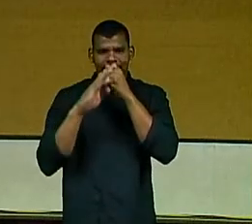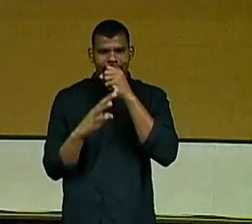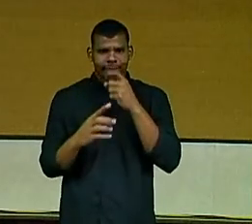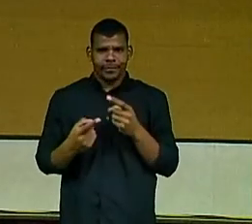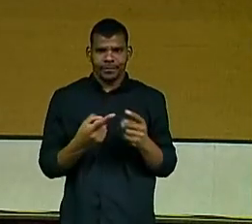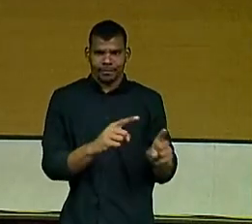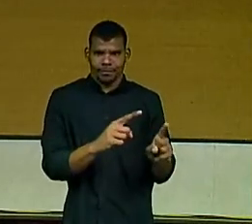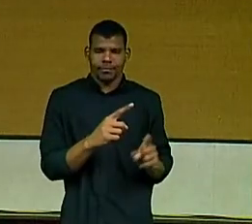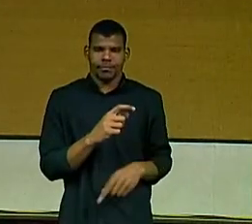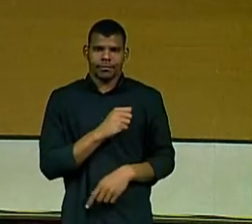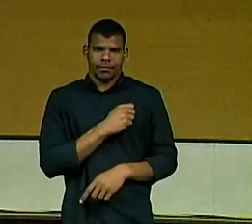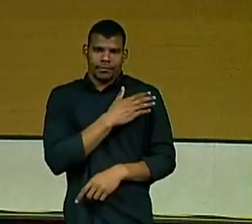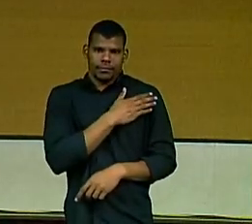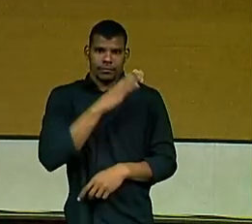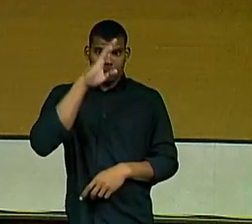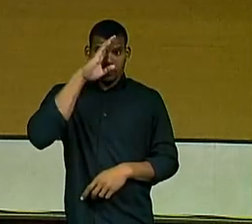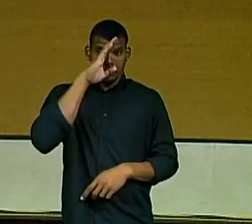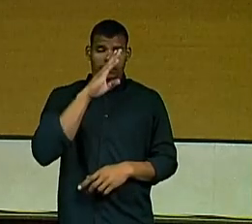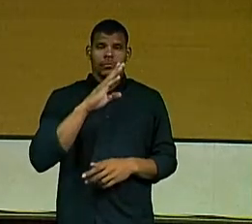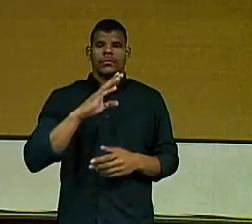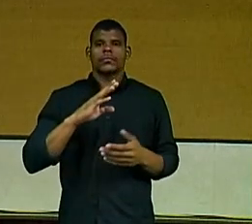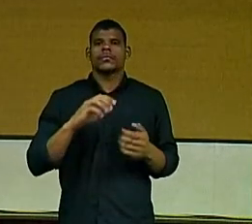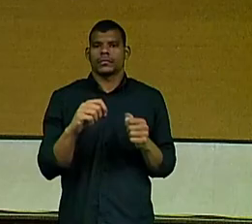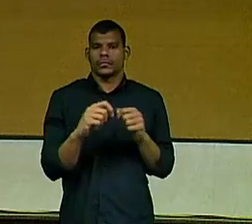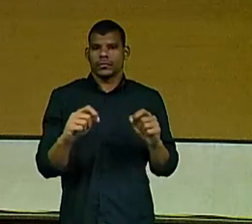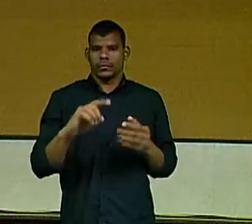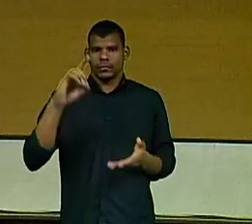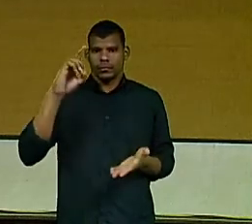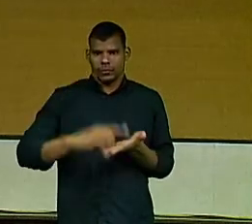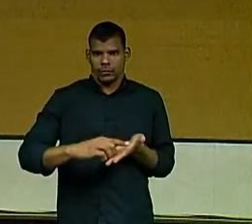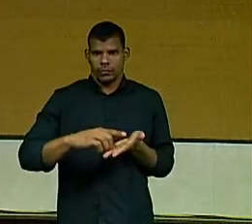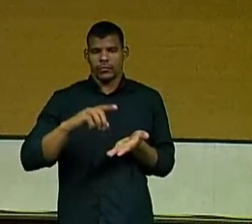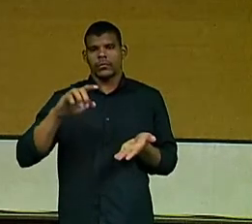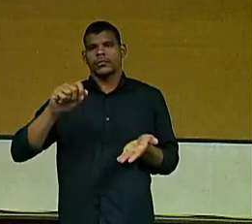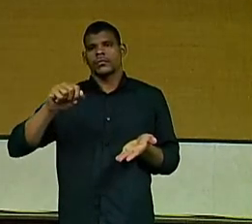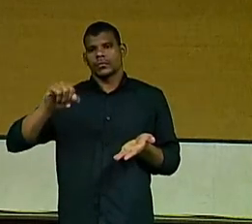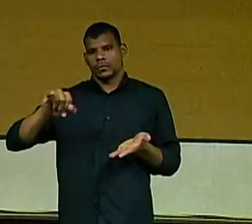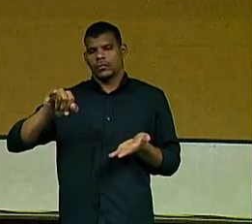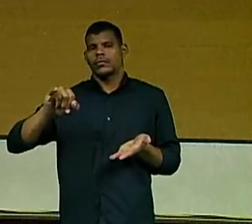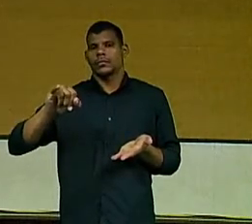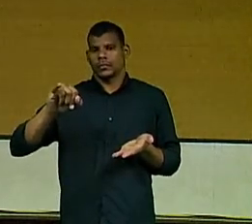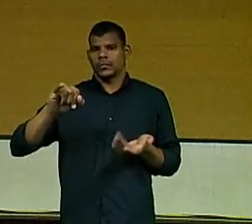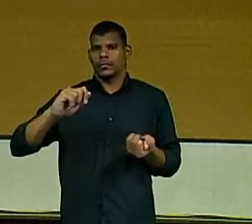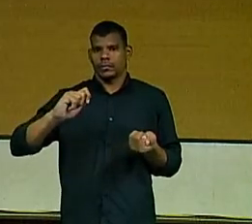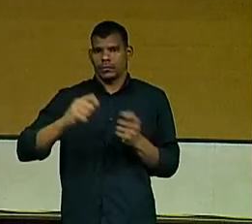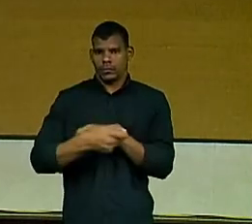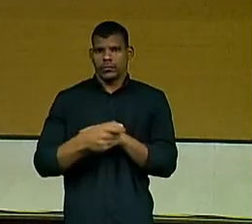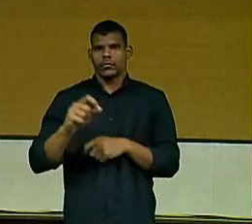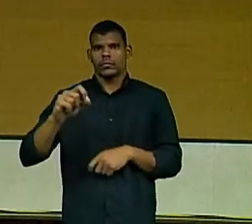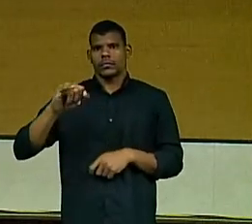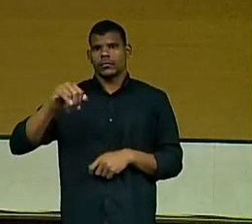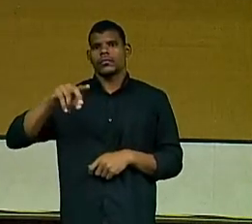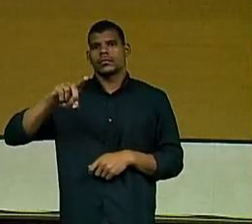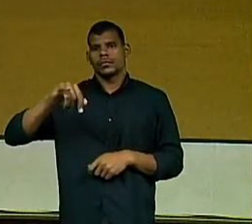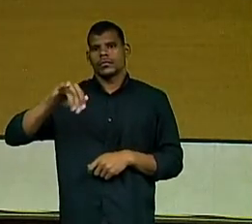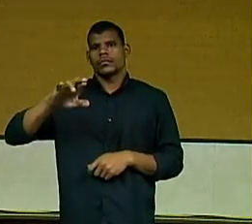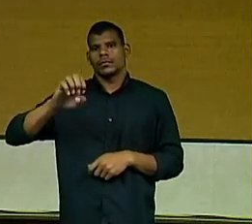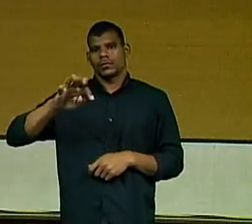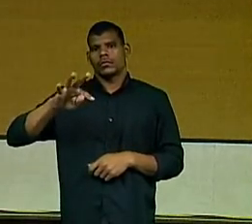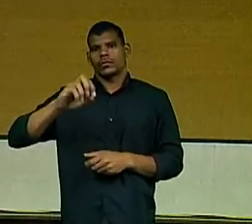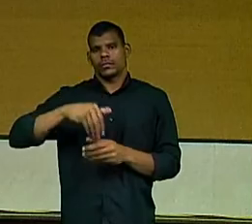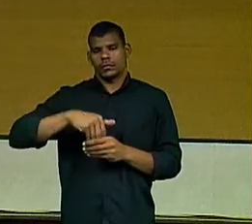então é decretado um segundo ato institucional tornando indireta as eleições